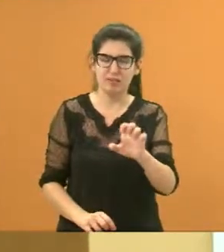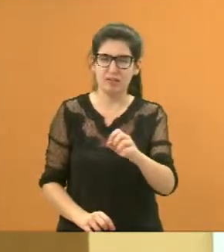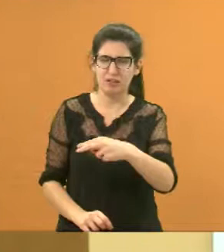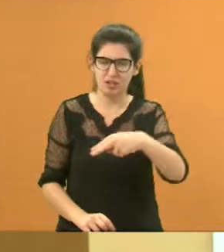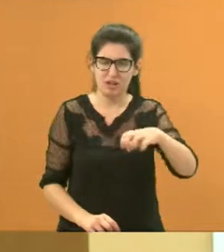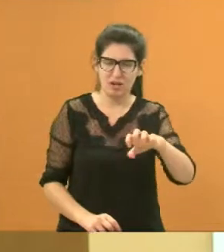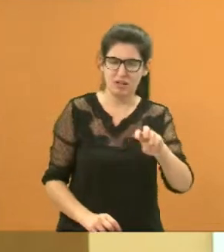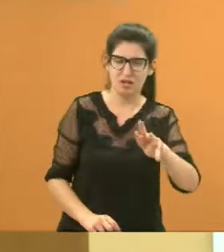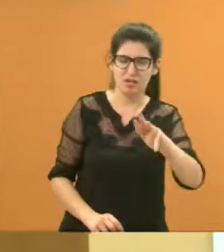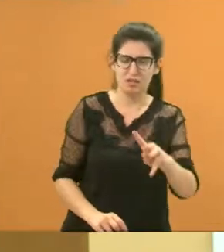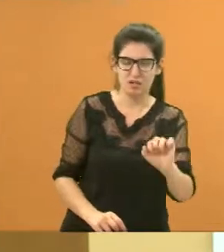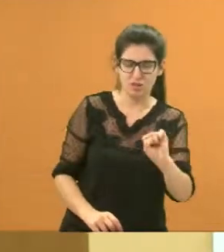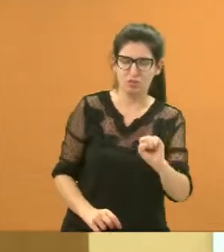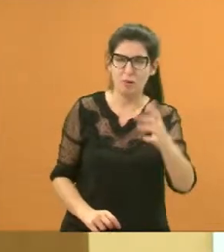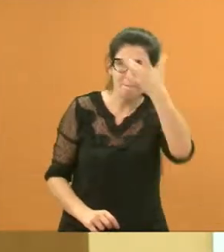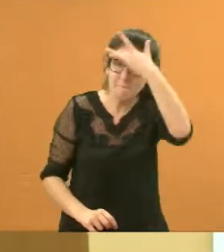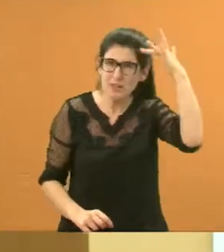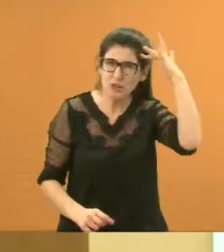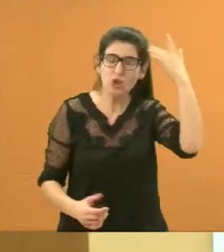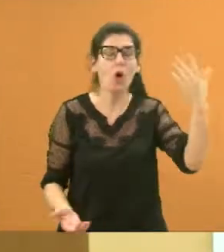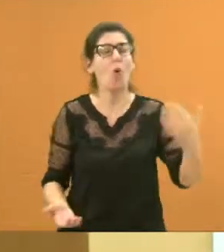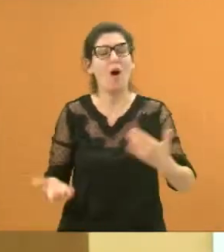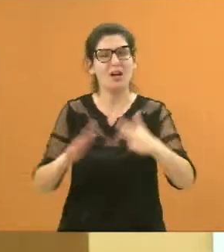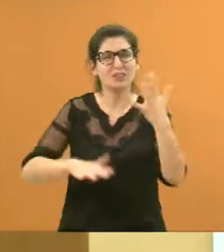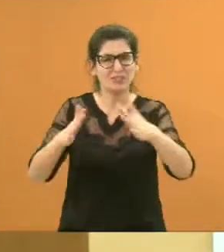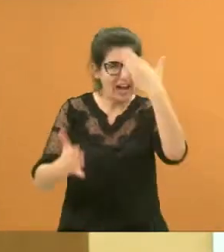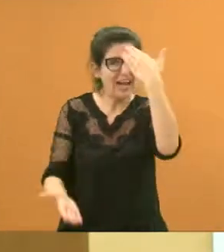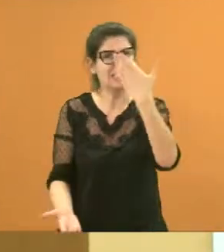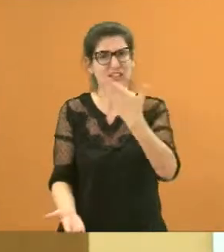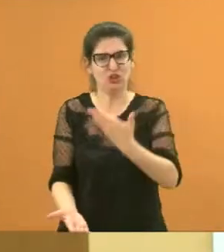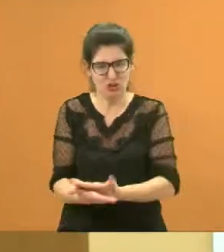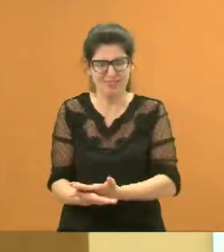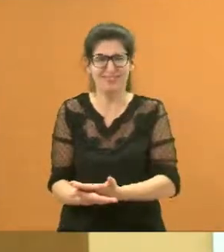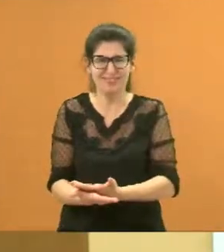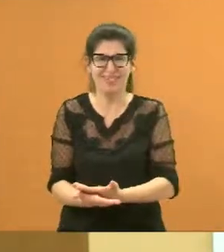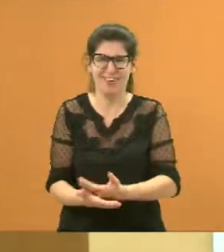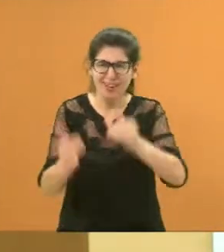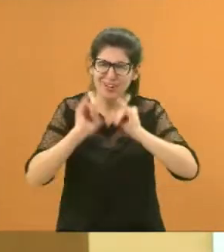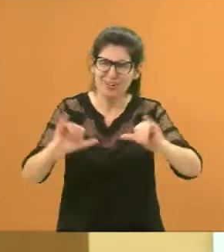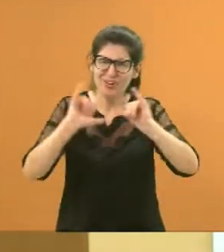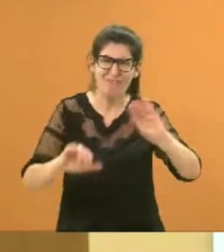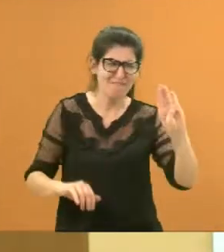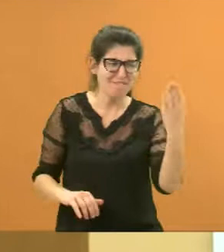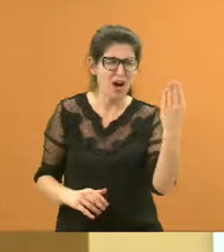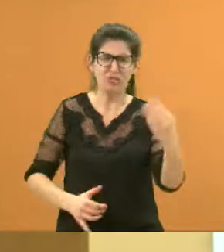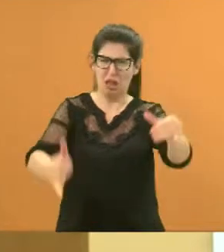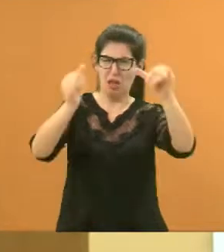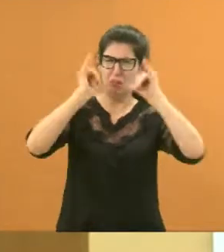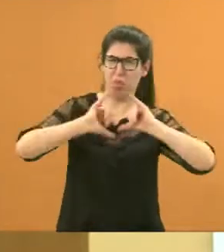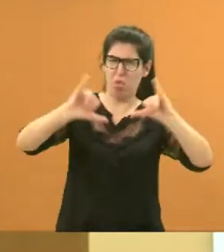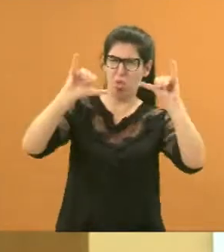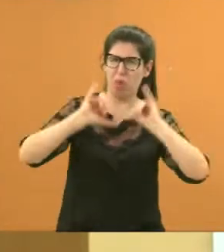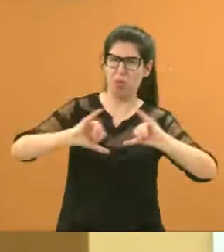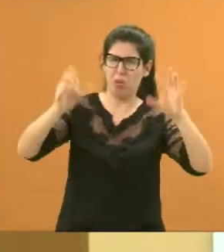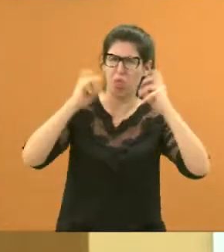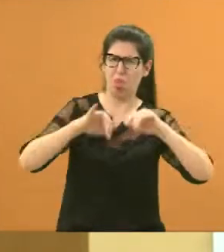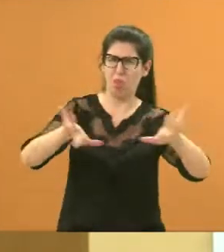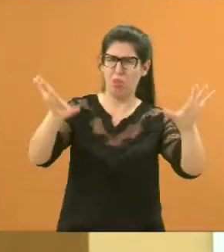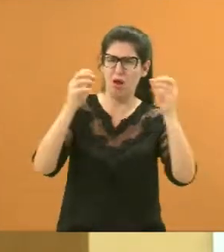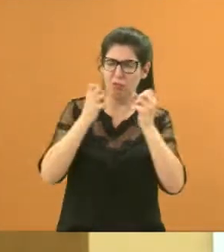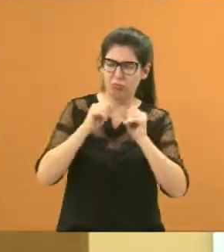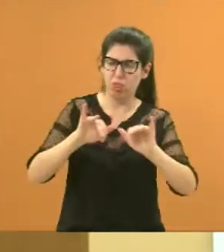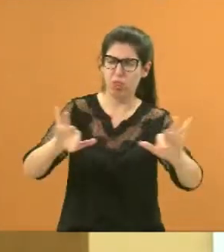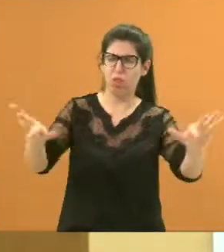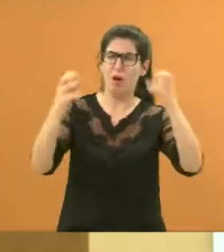nas notícias falsas. Pior que isso, eles reproduzem as notícias falsas. É muito